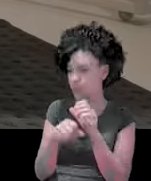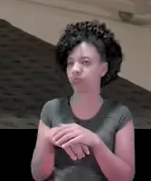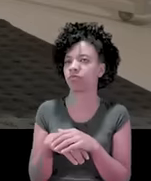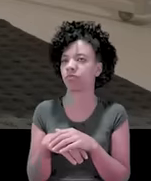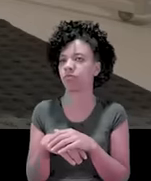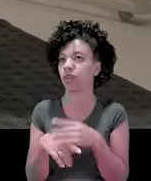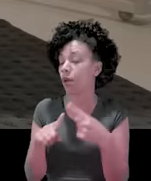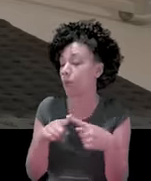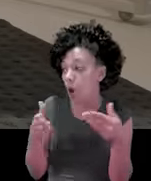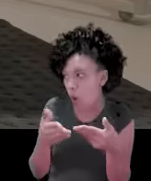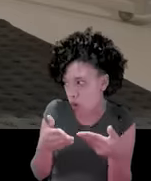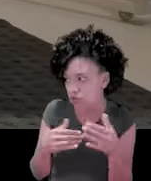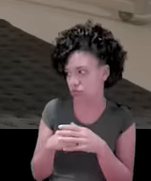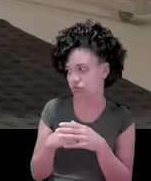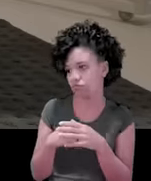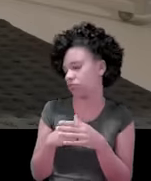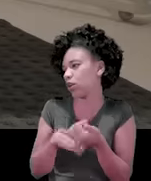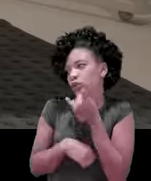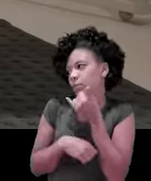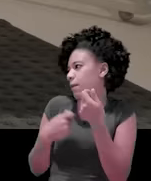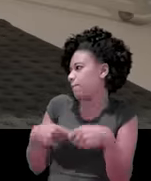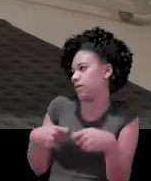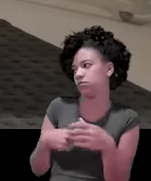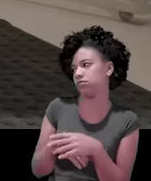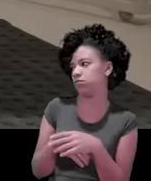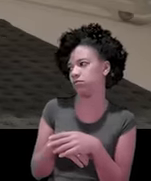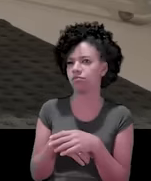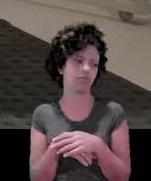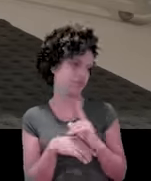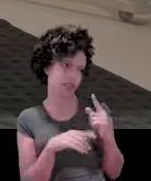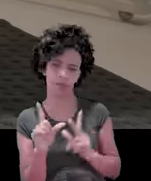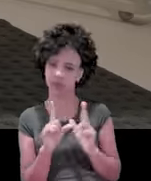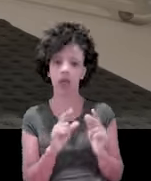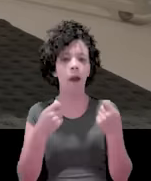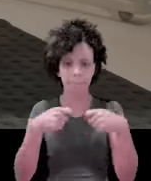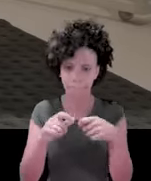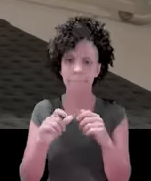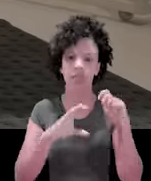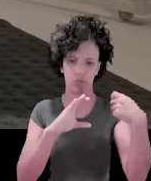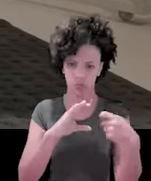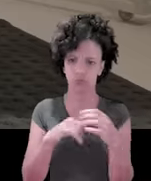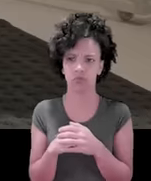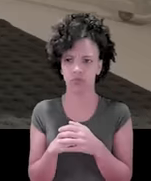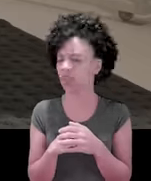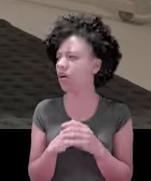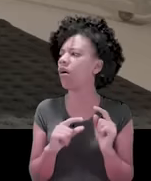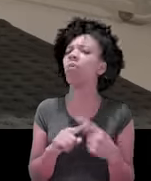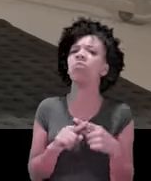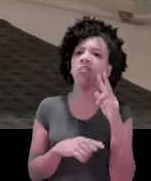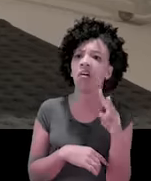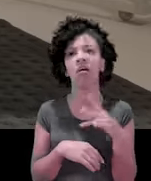na vida assim hoje vai ser maior culpa eu preciso depois de longe eu preciso mesmo pode fazer essa carinha que